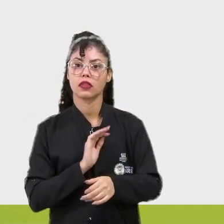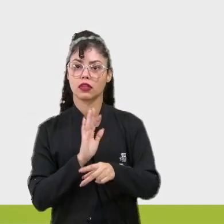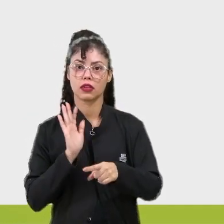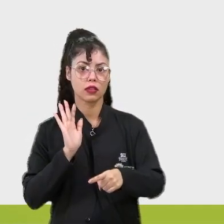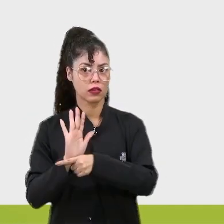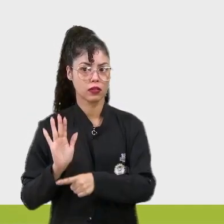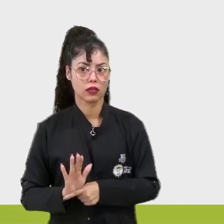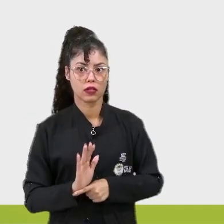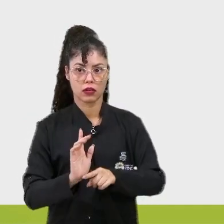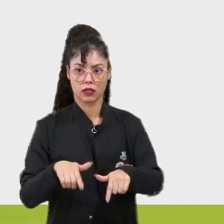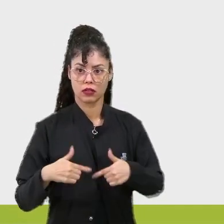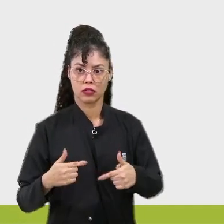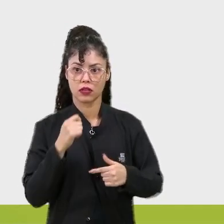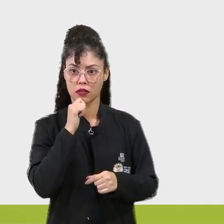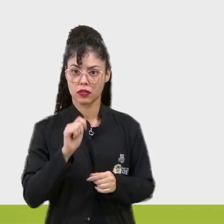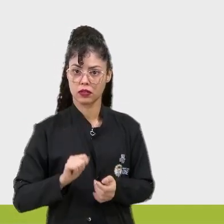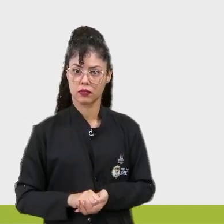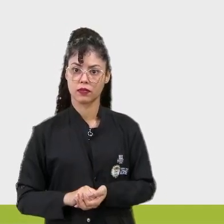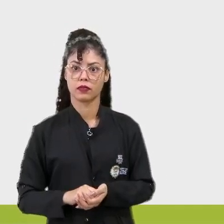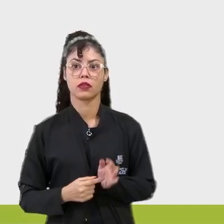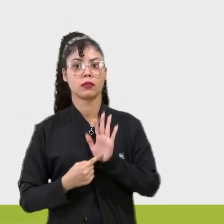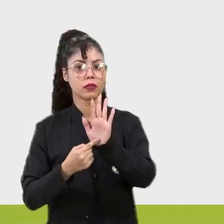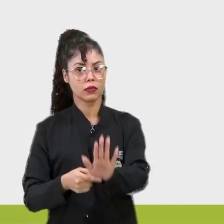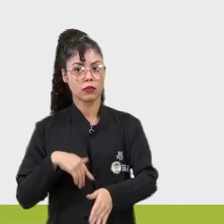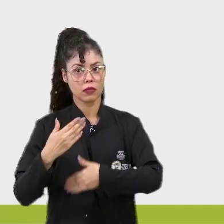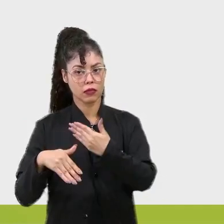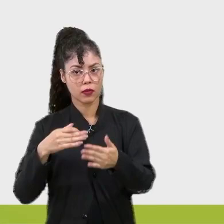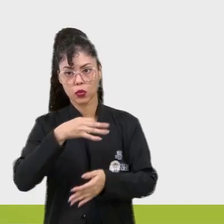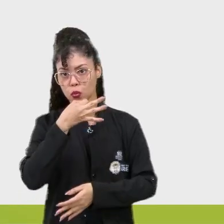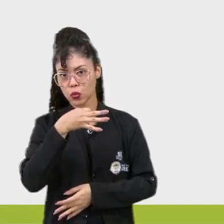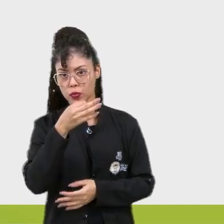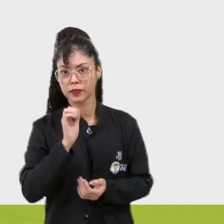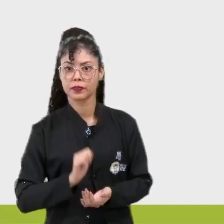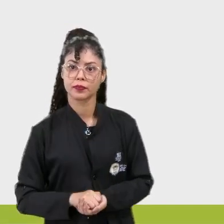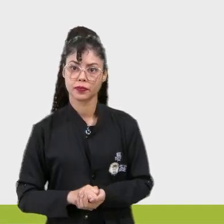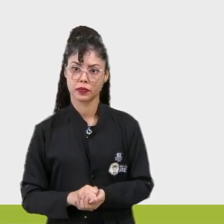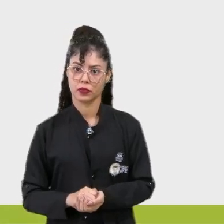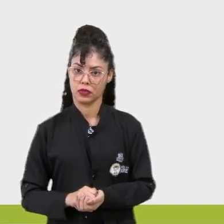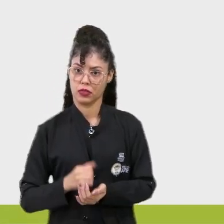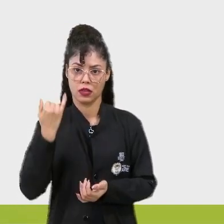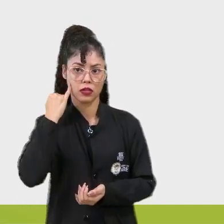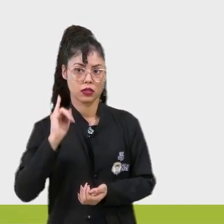a defender. Apresentação de desenvolvimento dos argumentos,